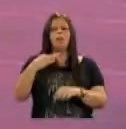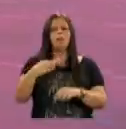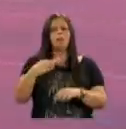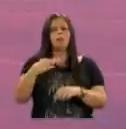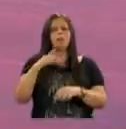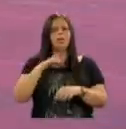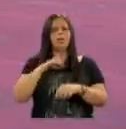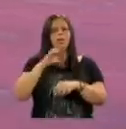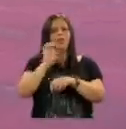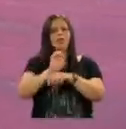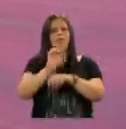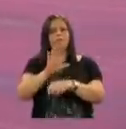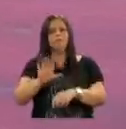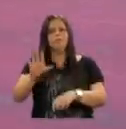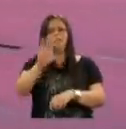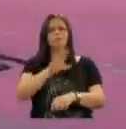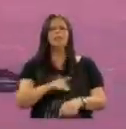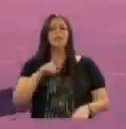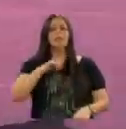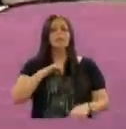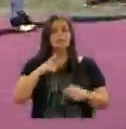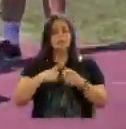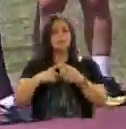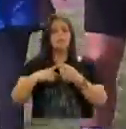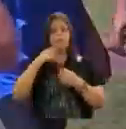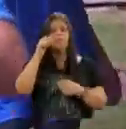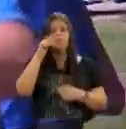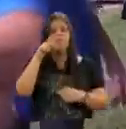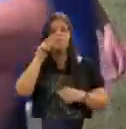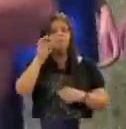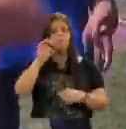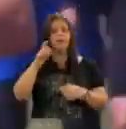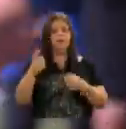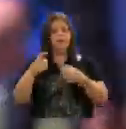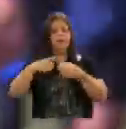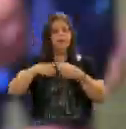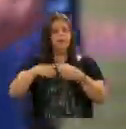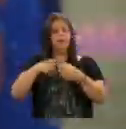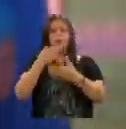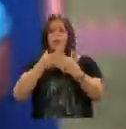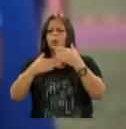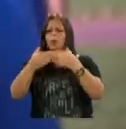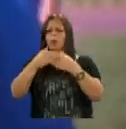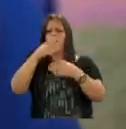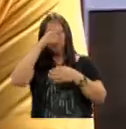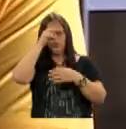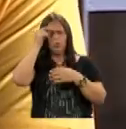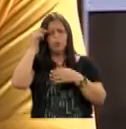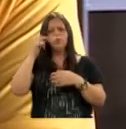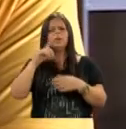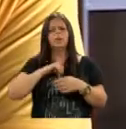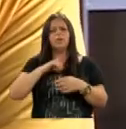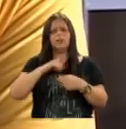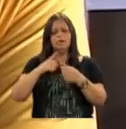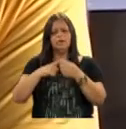em cidades em que a apae é o elo de ligação com todo o município tem cidades em que apoia a única que tem uma piscina térmica